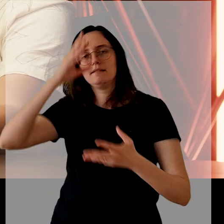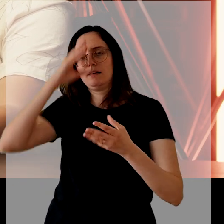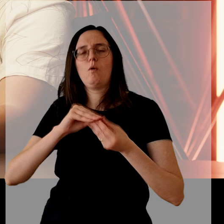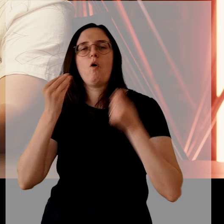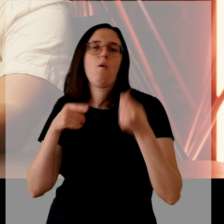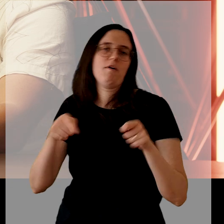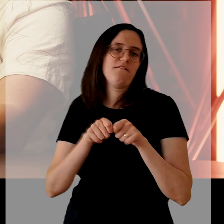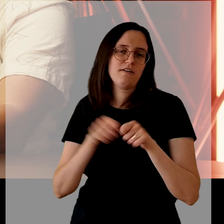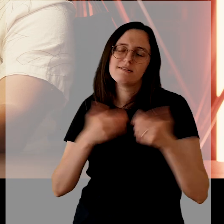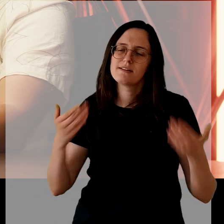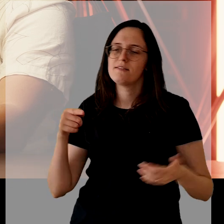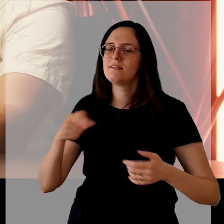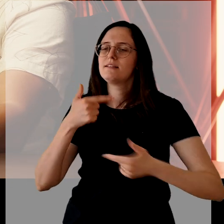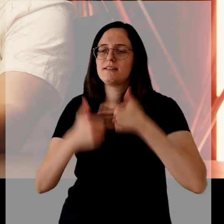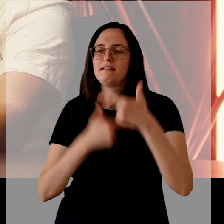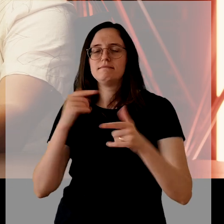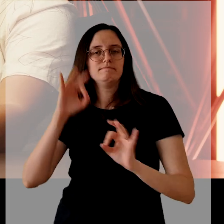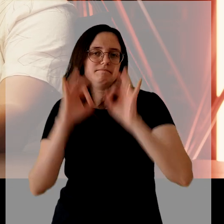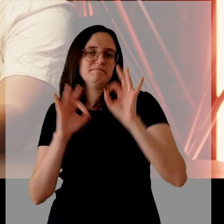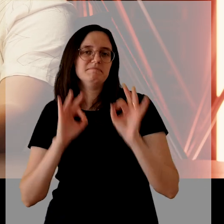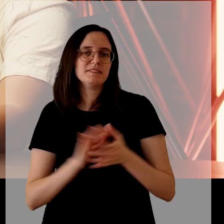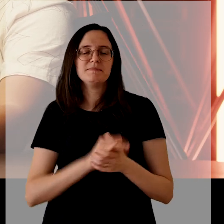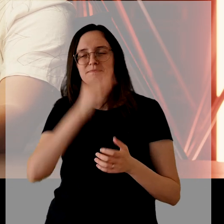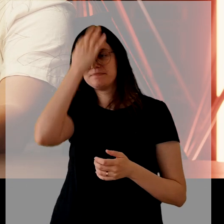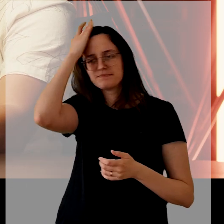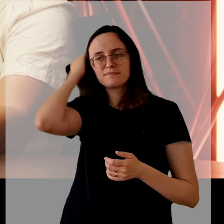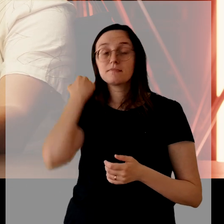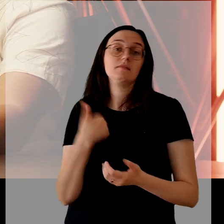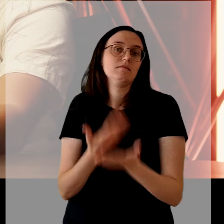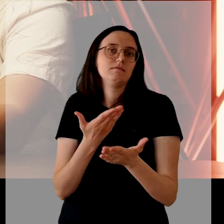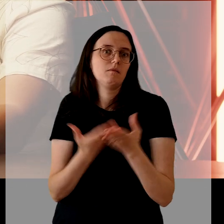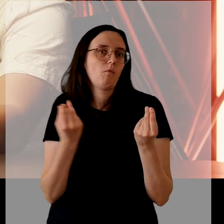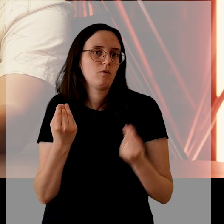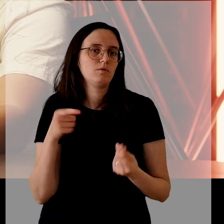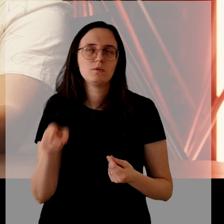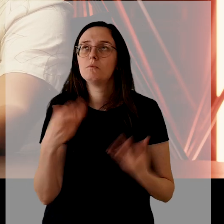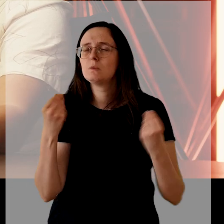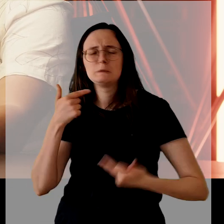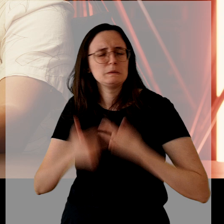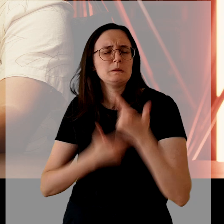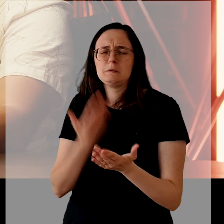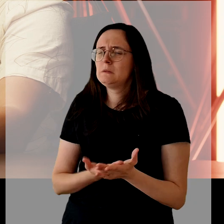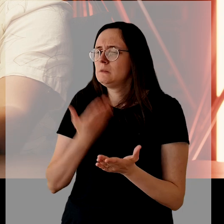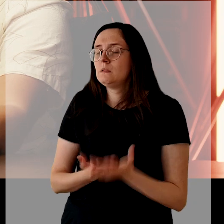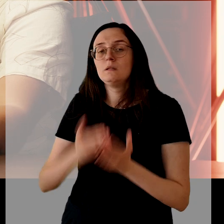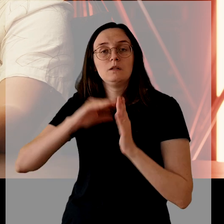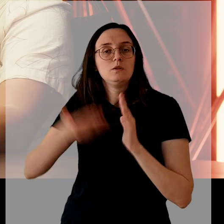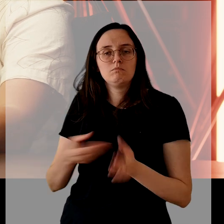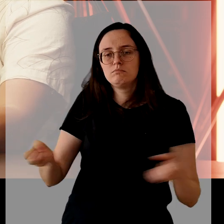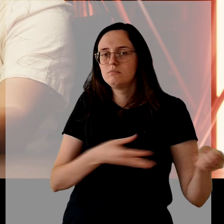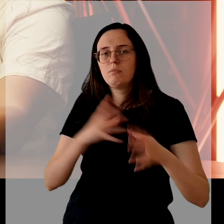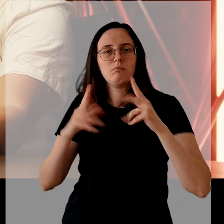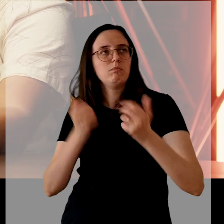como fazer isso. Então, foi um trabalho muito de planejamento, assim. Então, eu estudei muito para fazer, muito, exaustivamente, assim, tudo que estava se fazendo